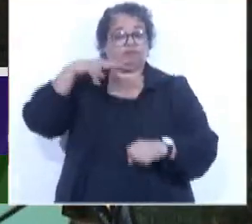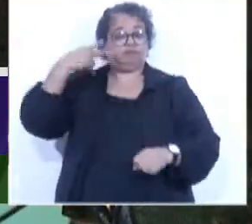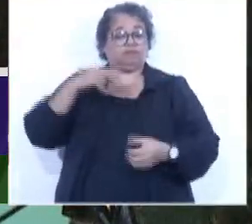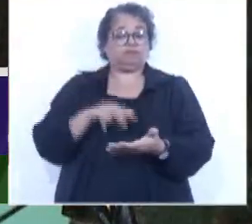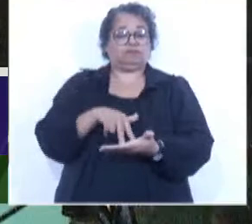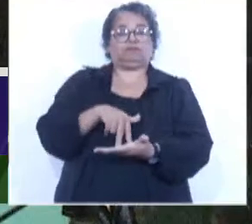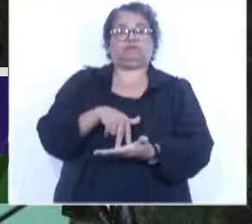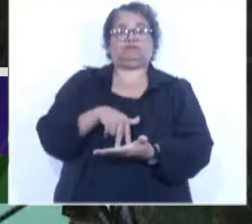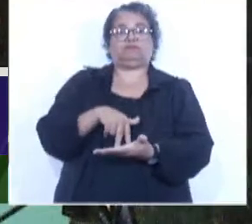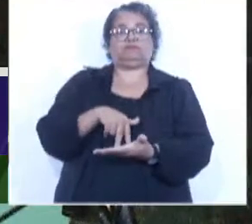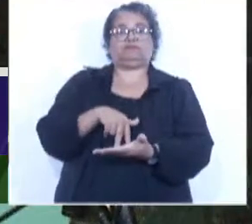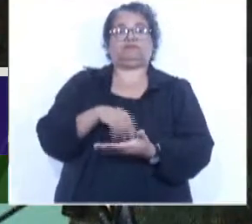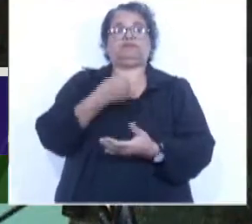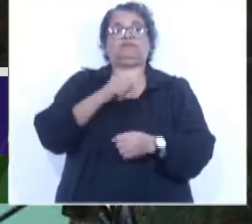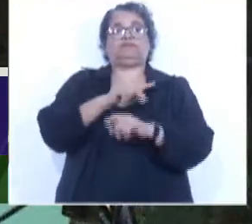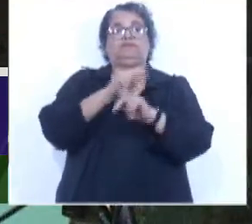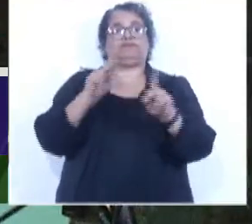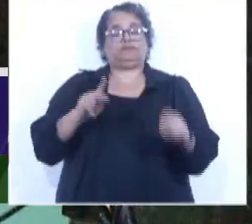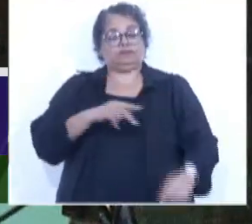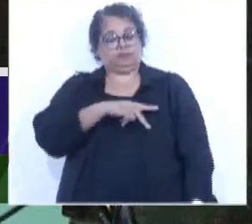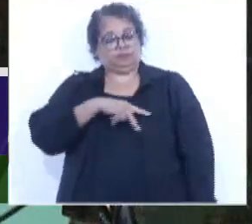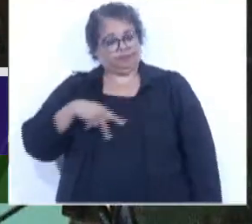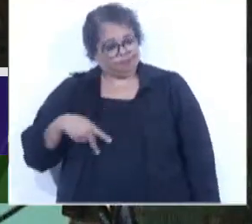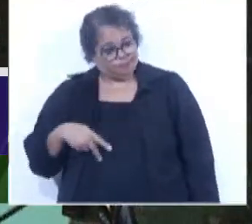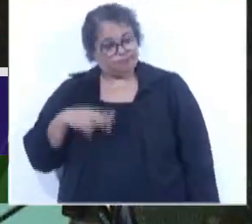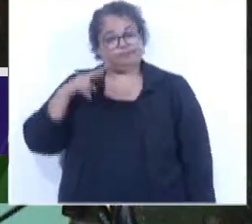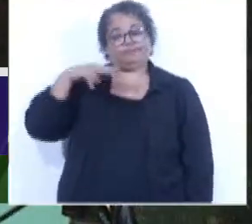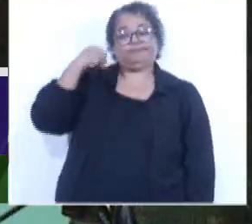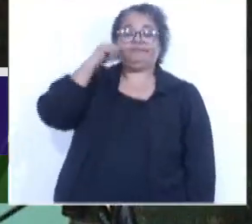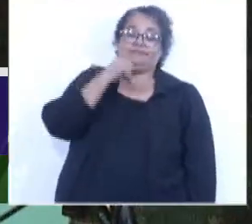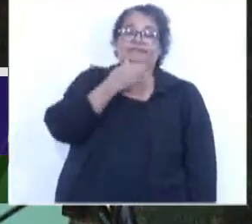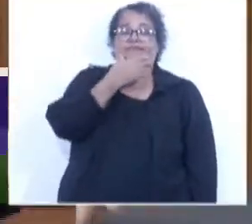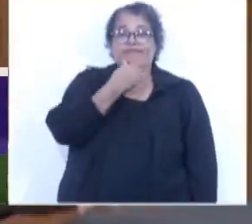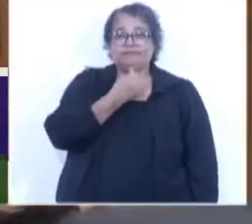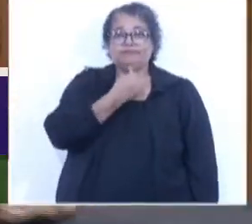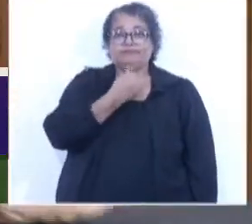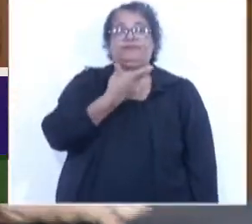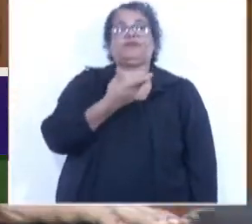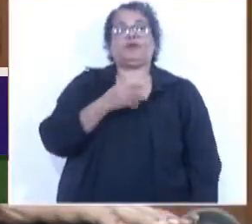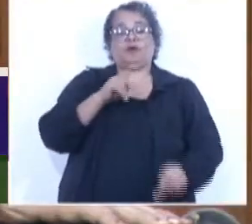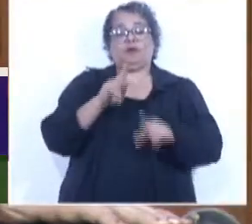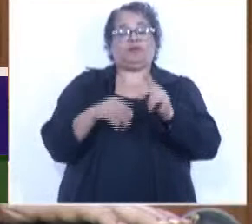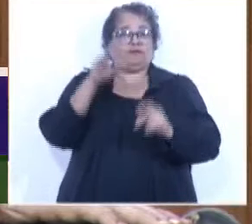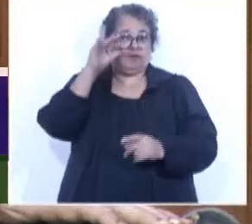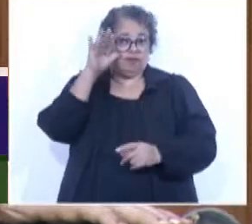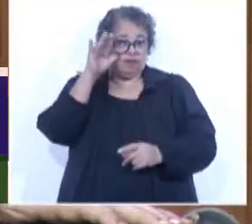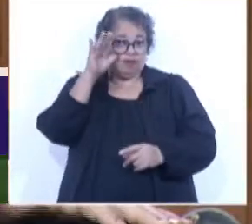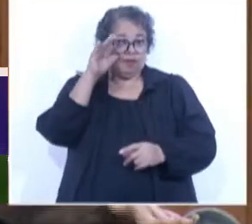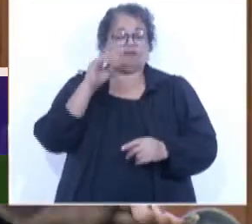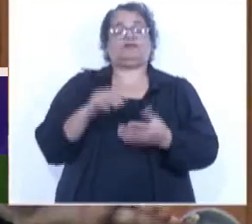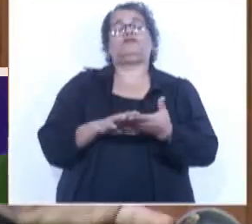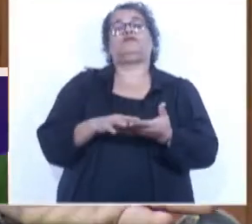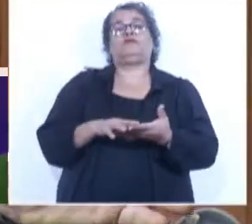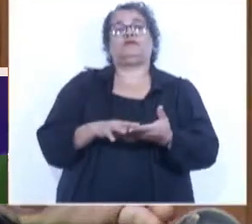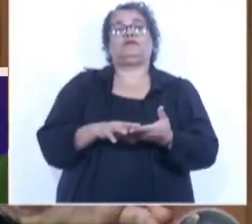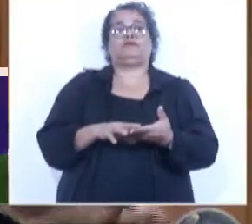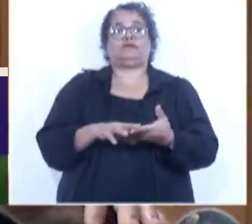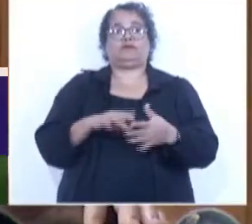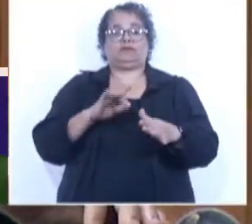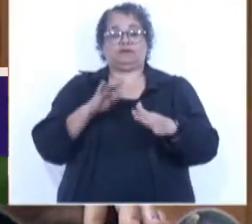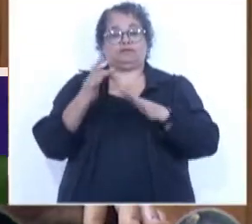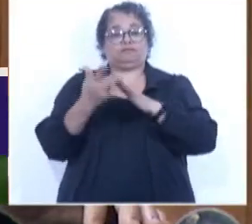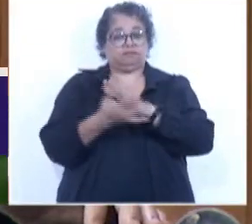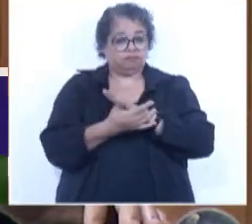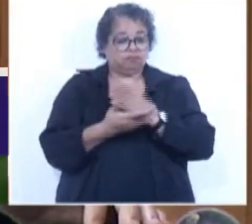Bom dia presidente vereadores população através desse canal de comunicação voltei